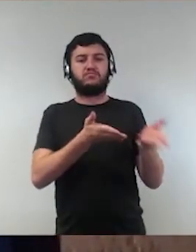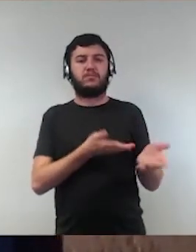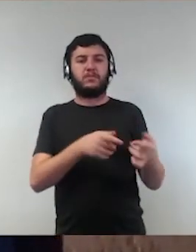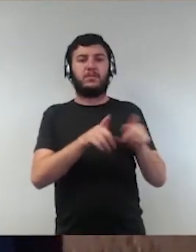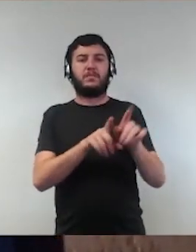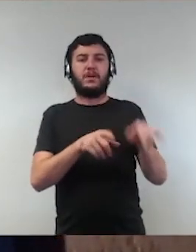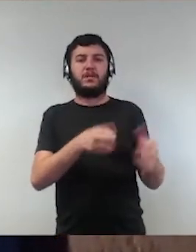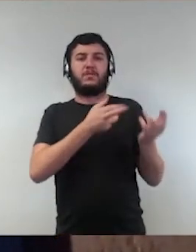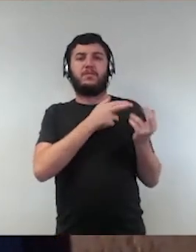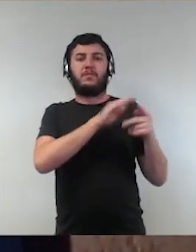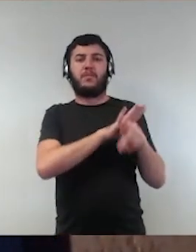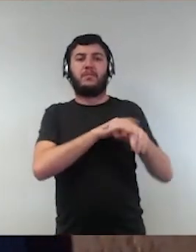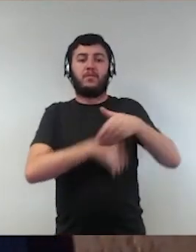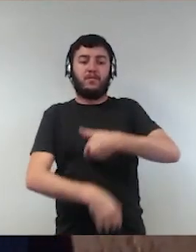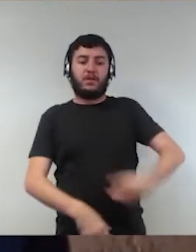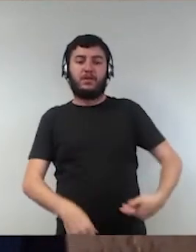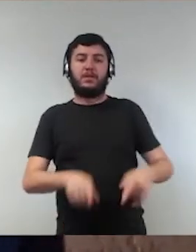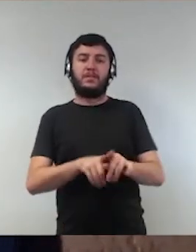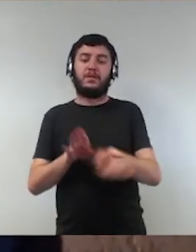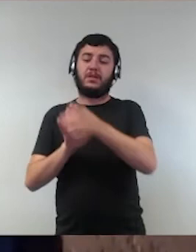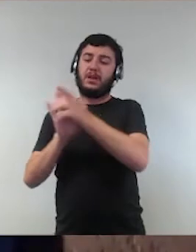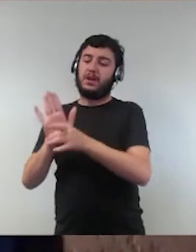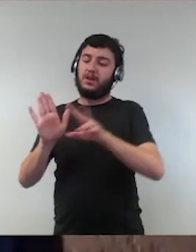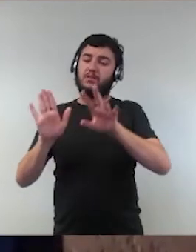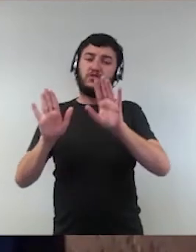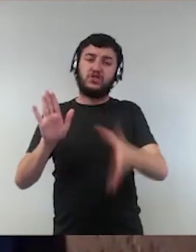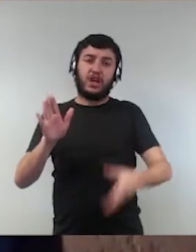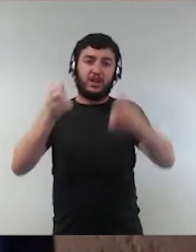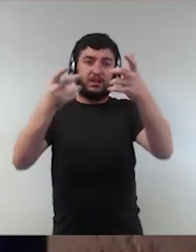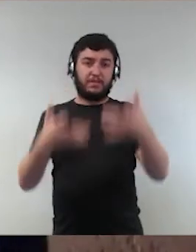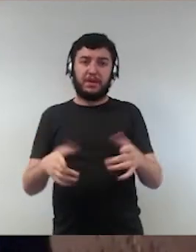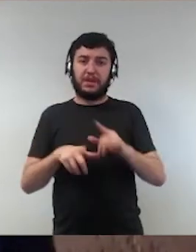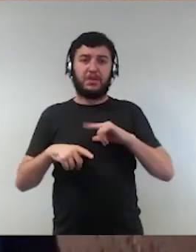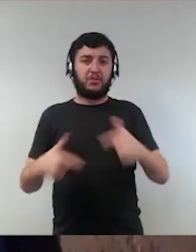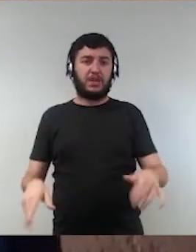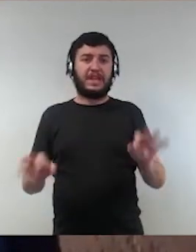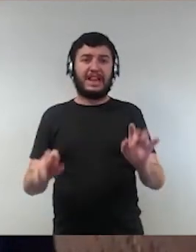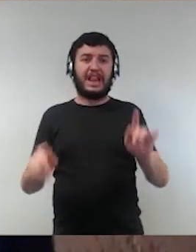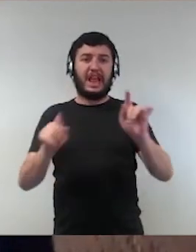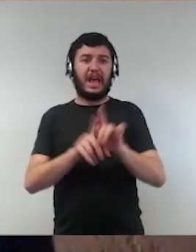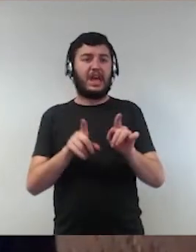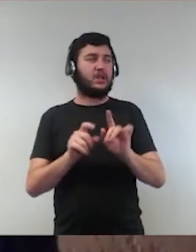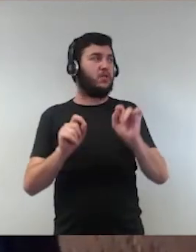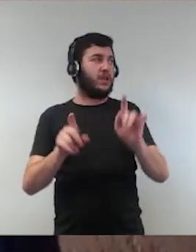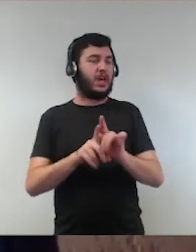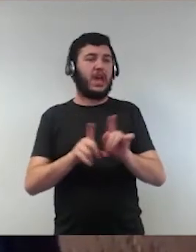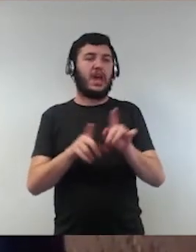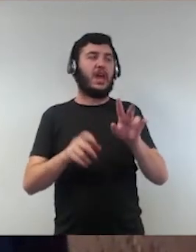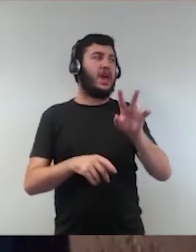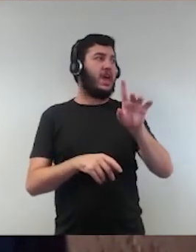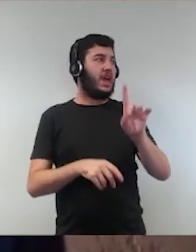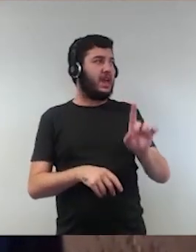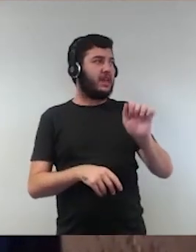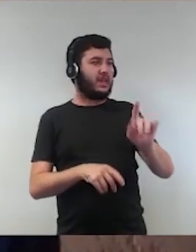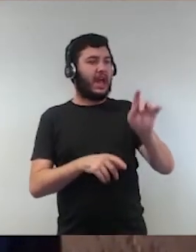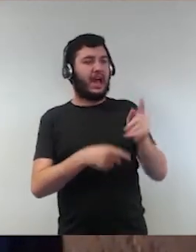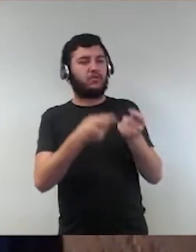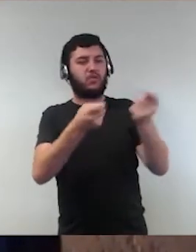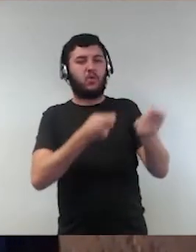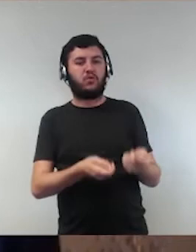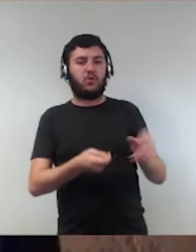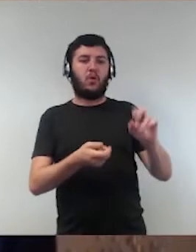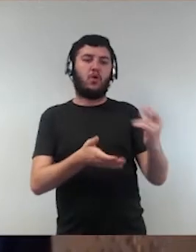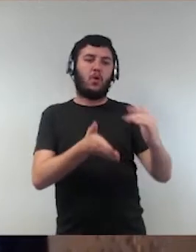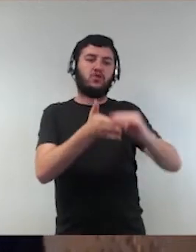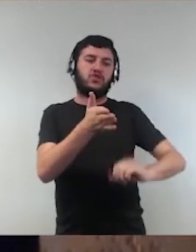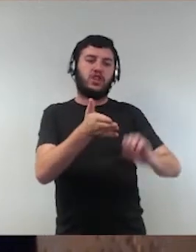cara, ele, na sua taxonomia, ele não faz distinção entre dados pessoais e não, ou não pessoais, dados que não